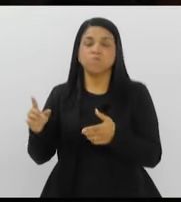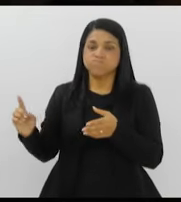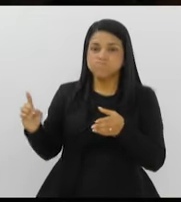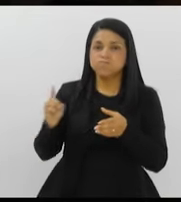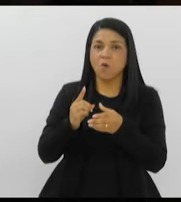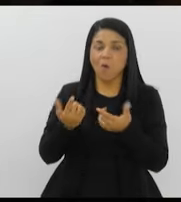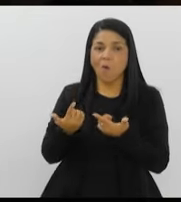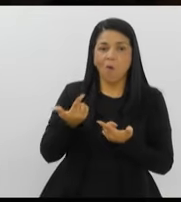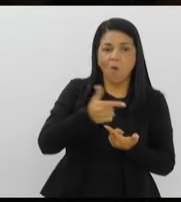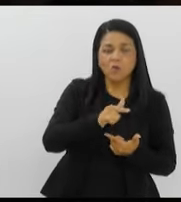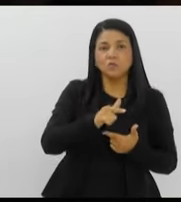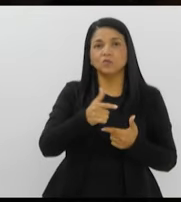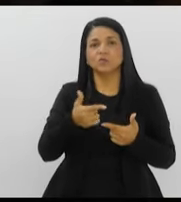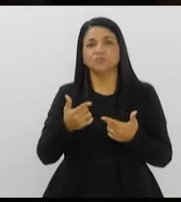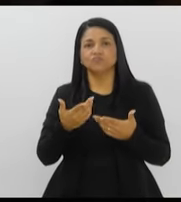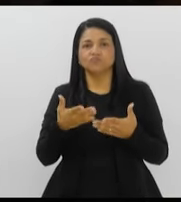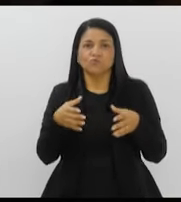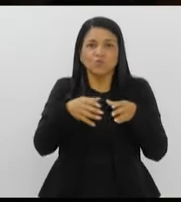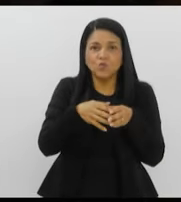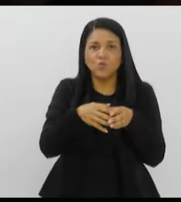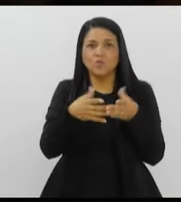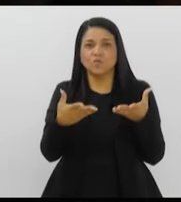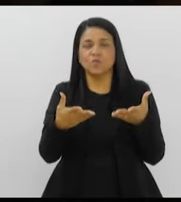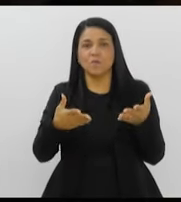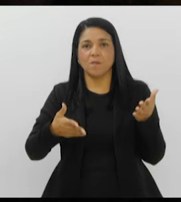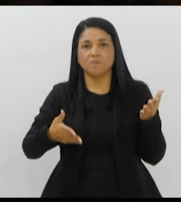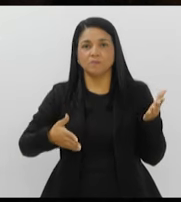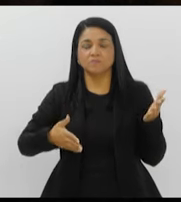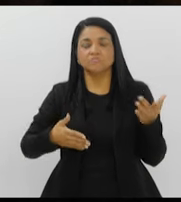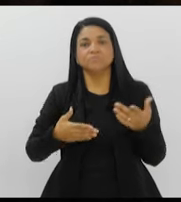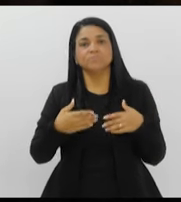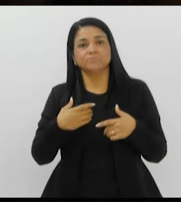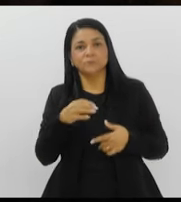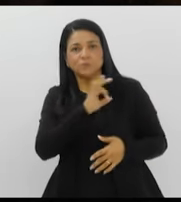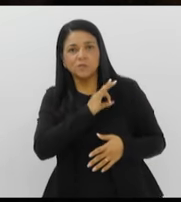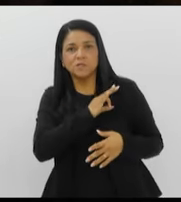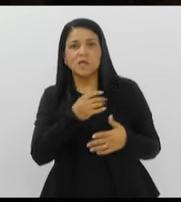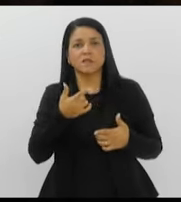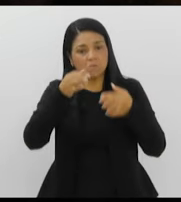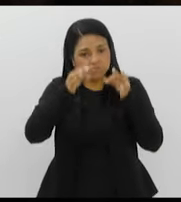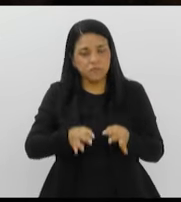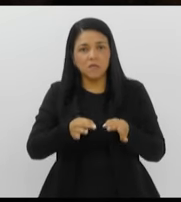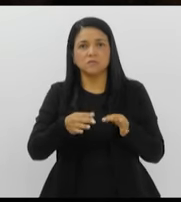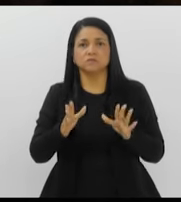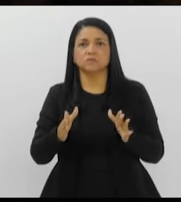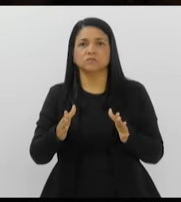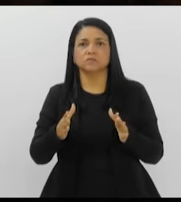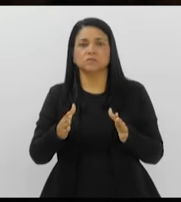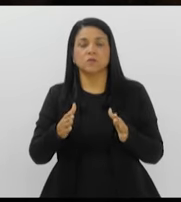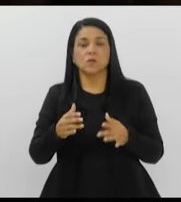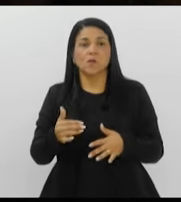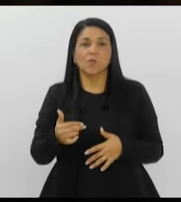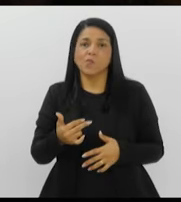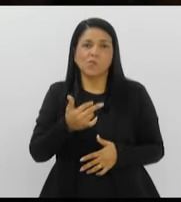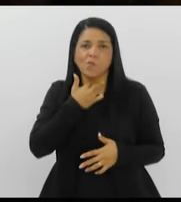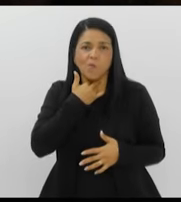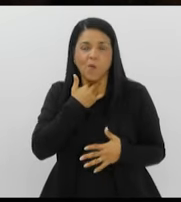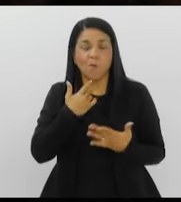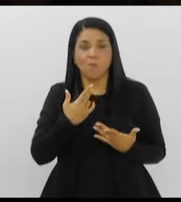comando, cai comando, bota outro comando, até acertar. O que não pode é a polícia